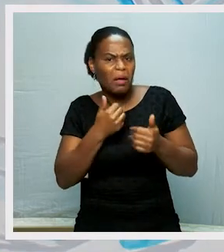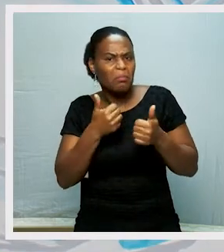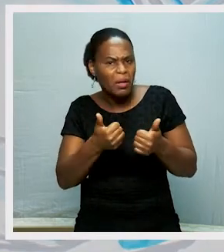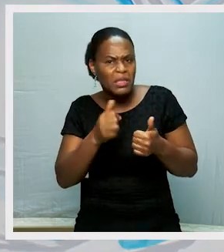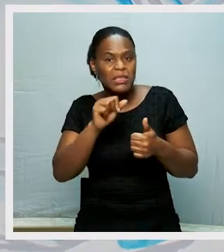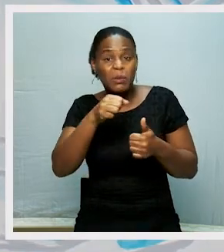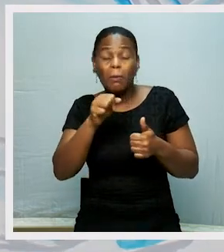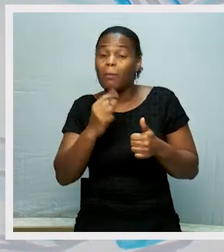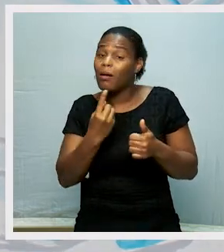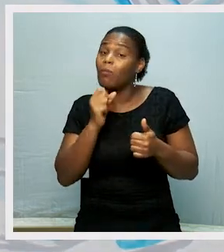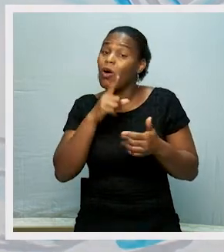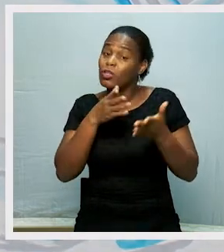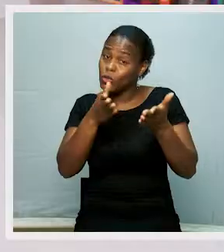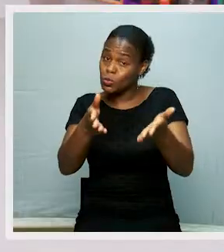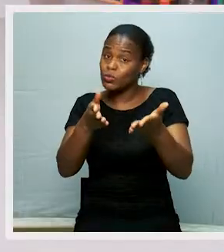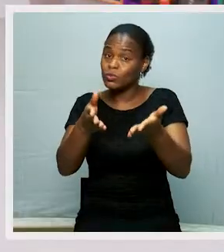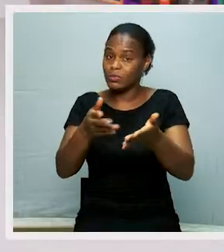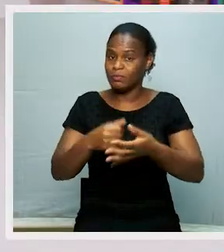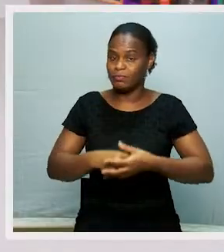que vamos ajudá-la.